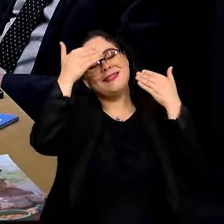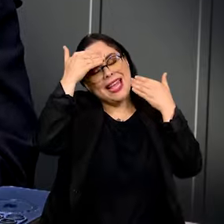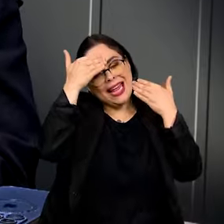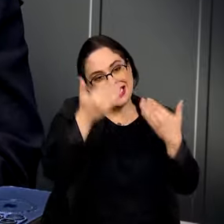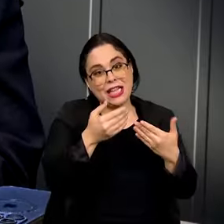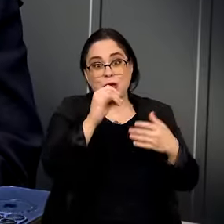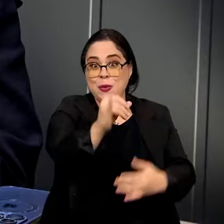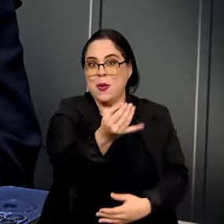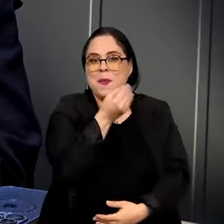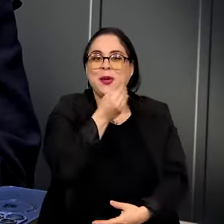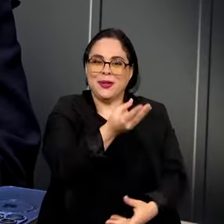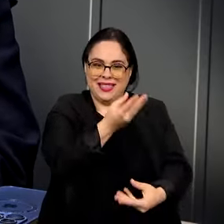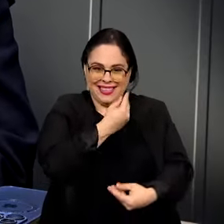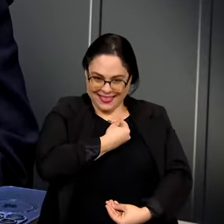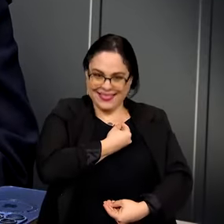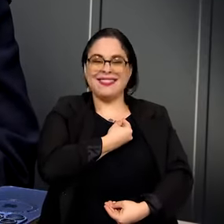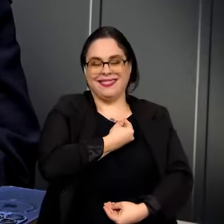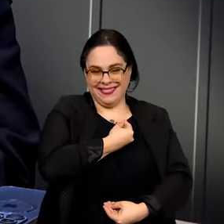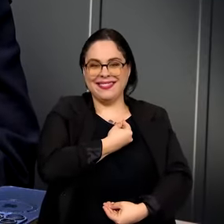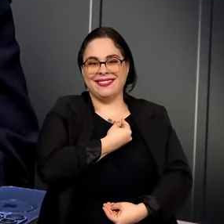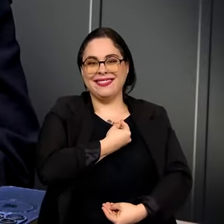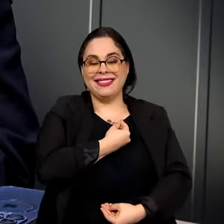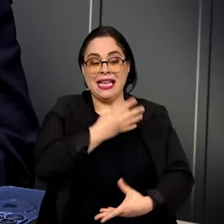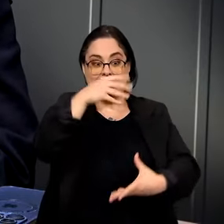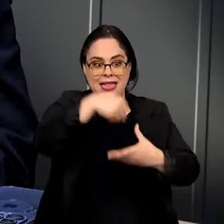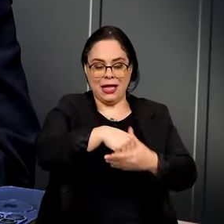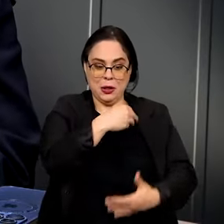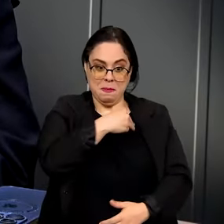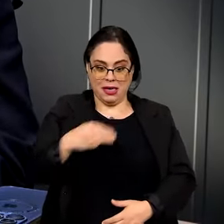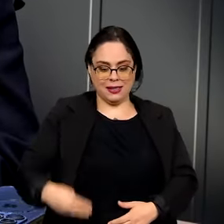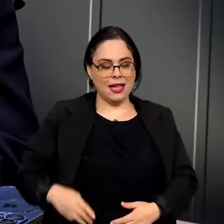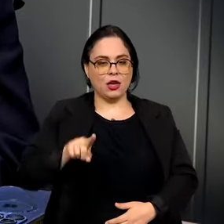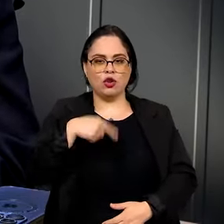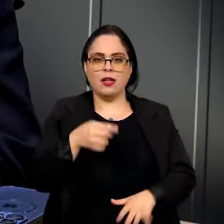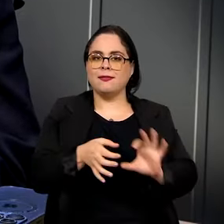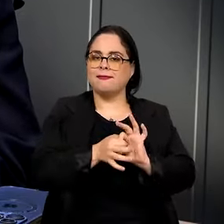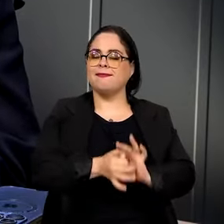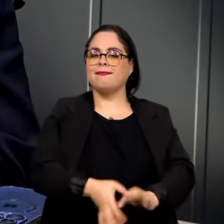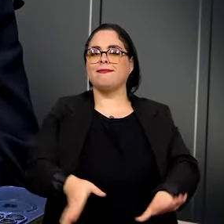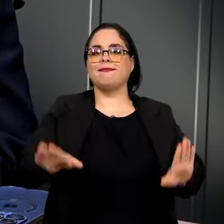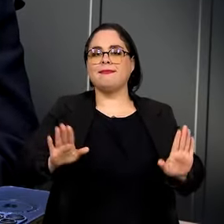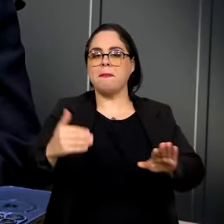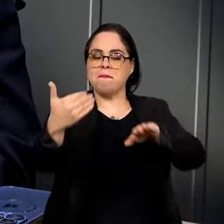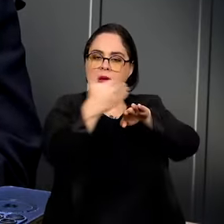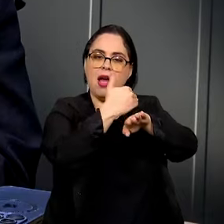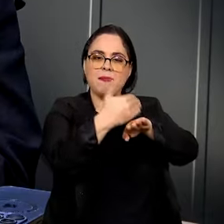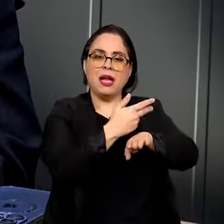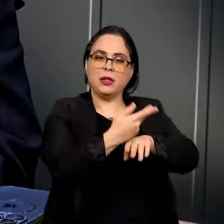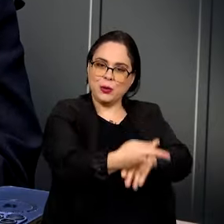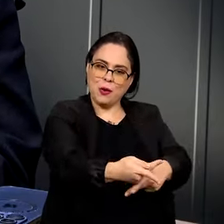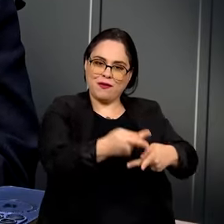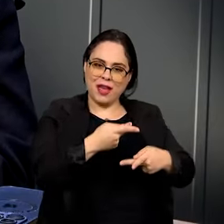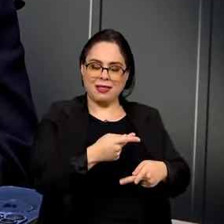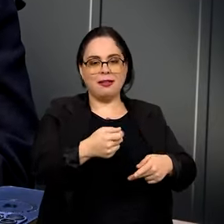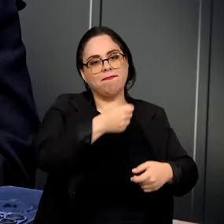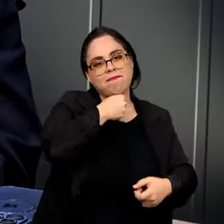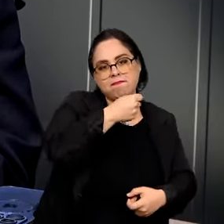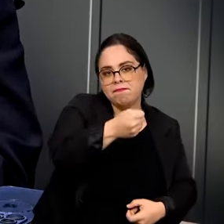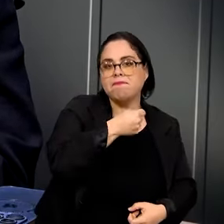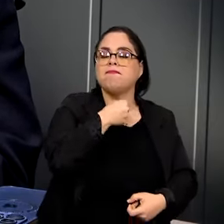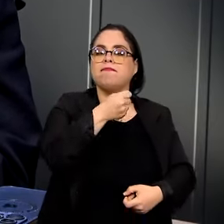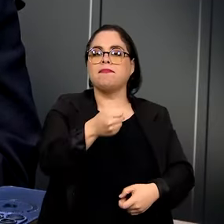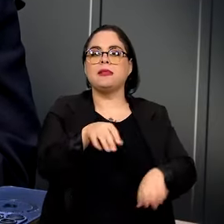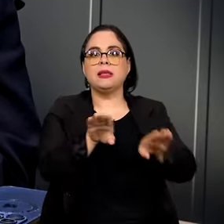agradeço a a oportunidade e no ministério estamos à disposição né participar de eh